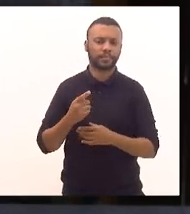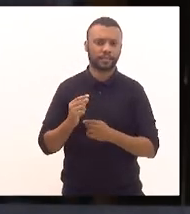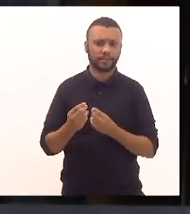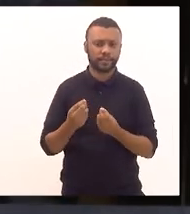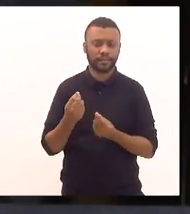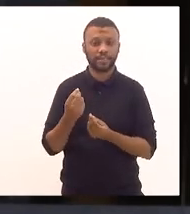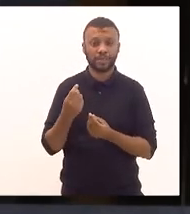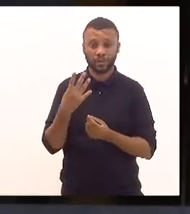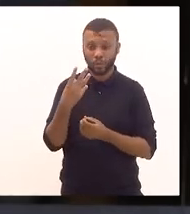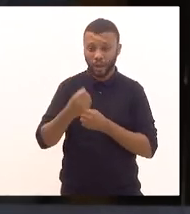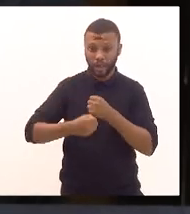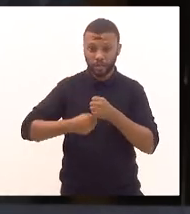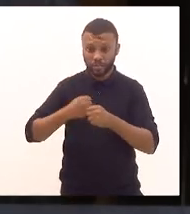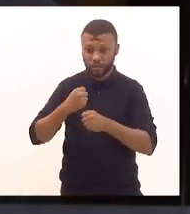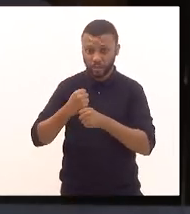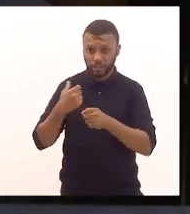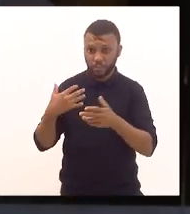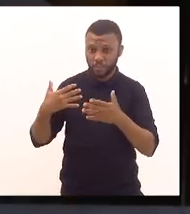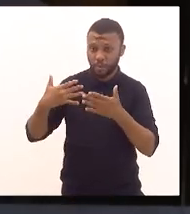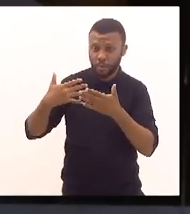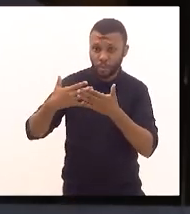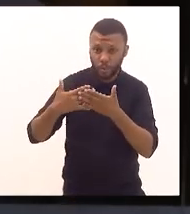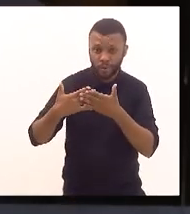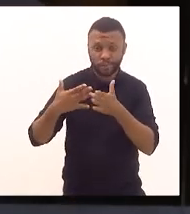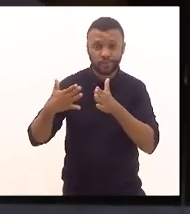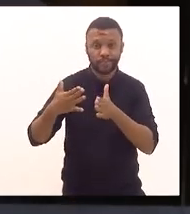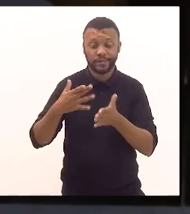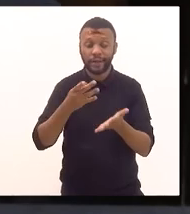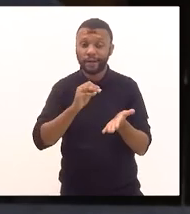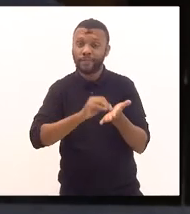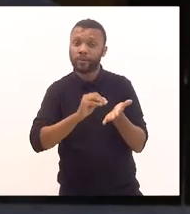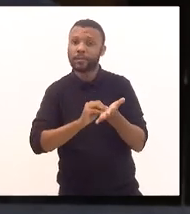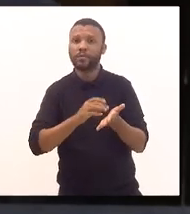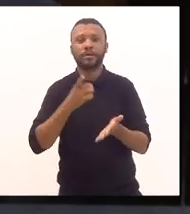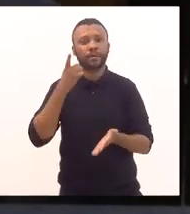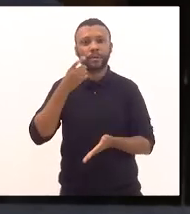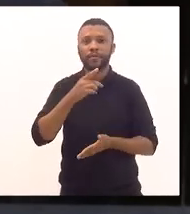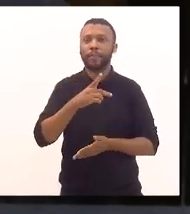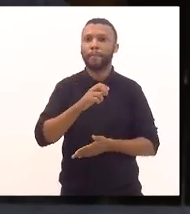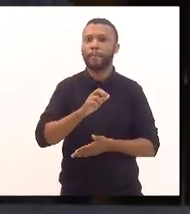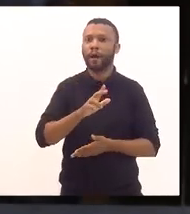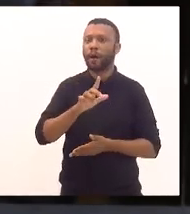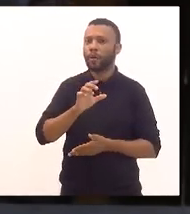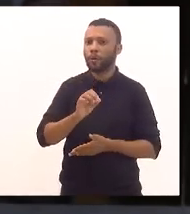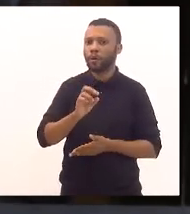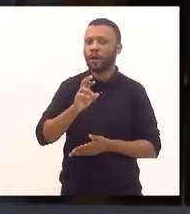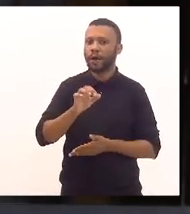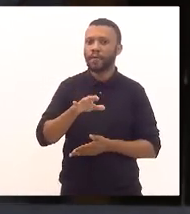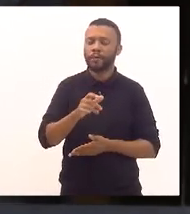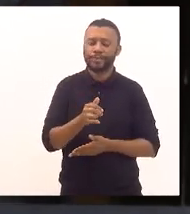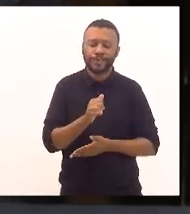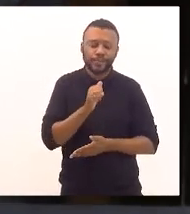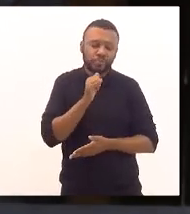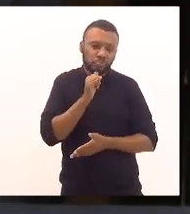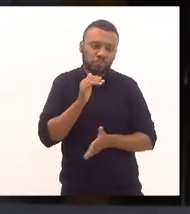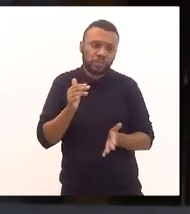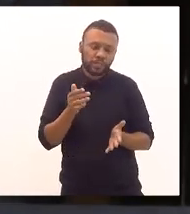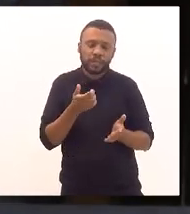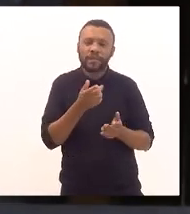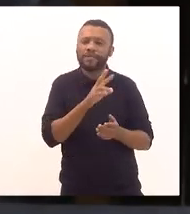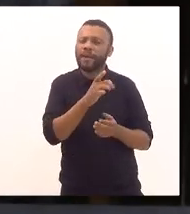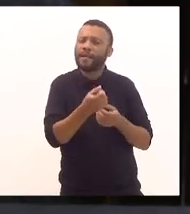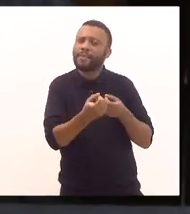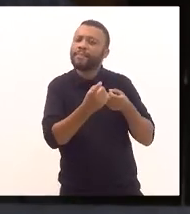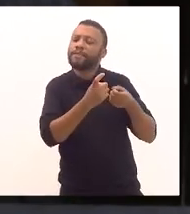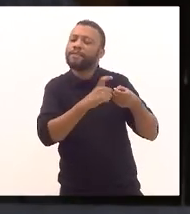o últimos quatro anos não contamos aqui com a presença do deputado Paulo Ramos e infelizmente ele vai